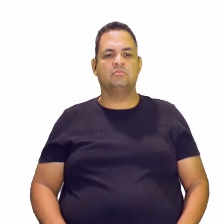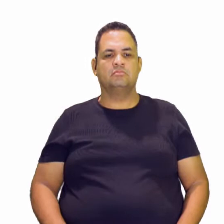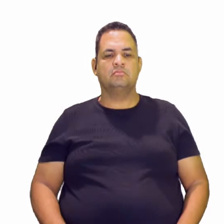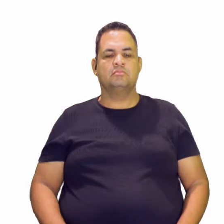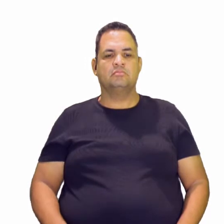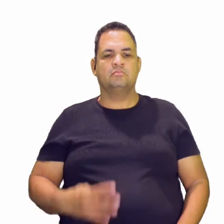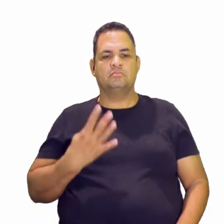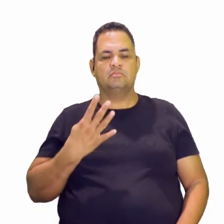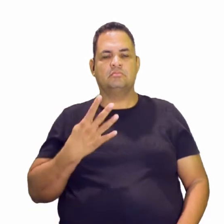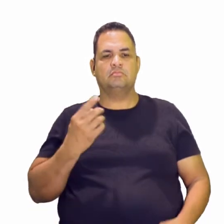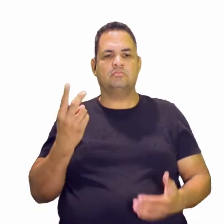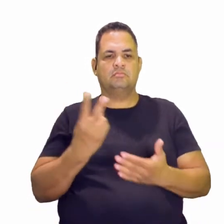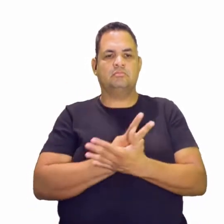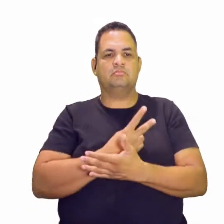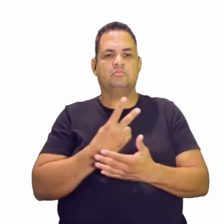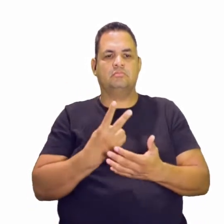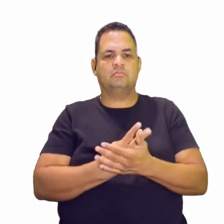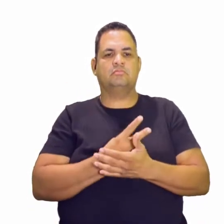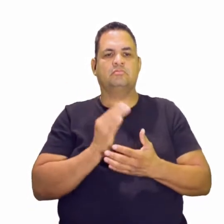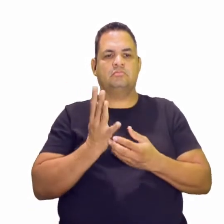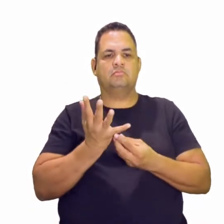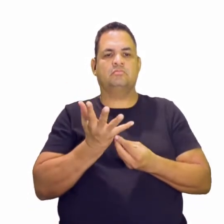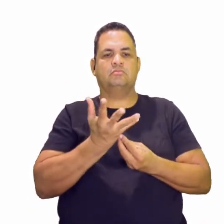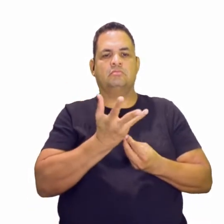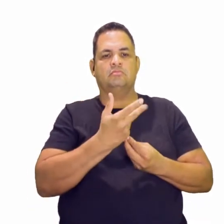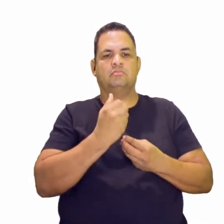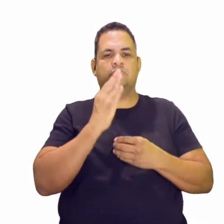arte da cerâmica, feita pelos indígenas,